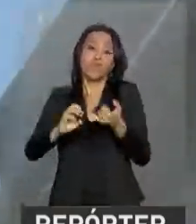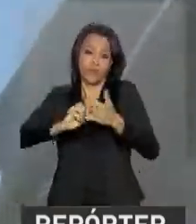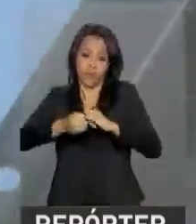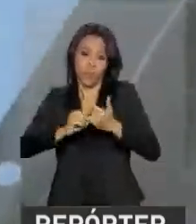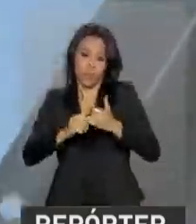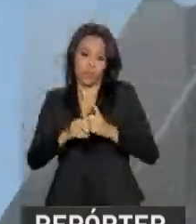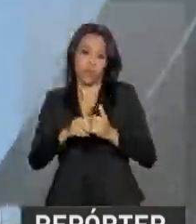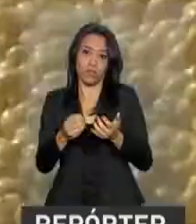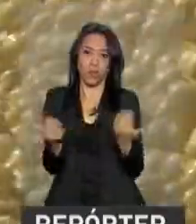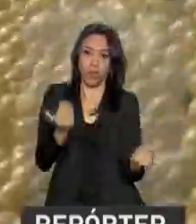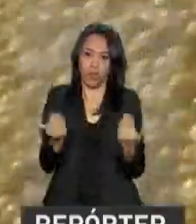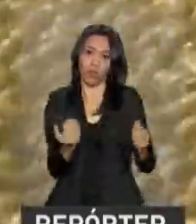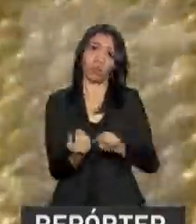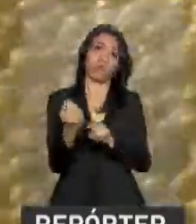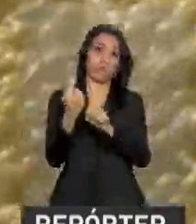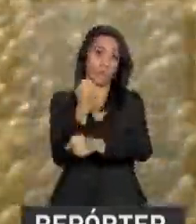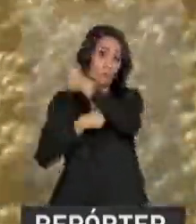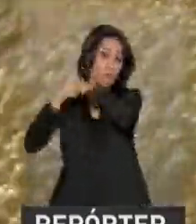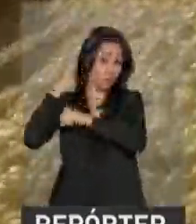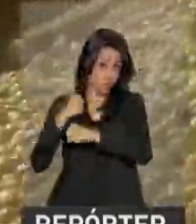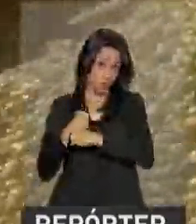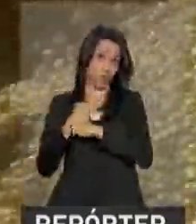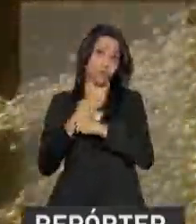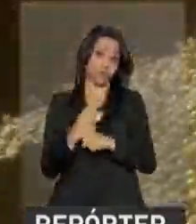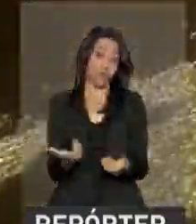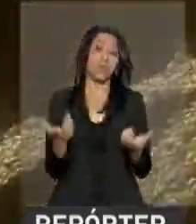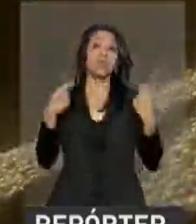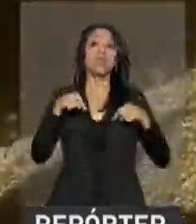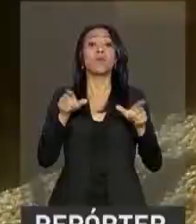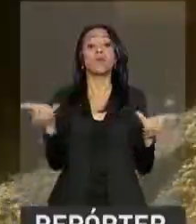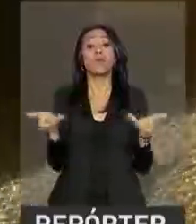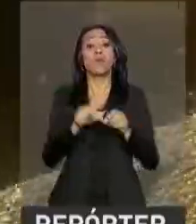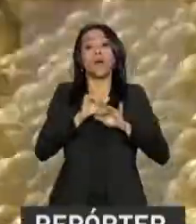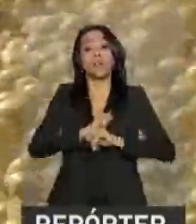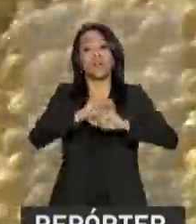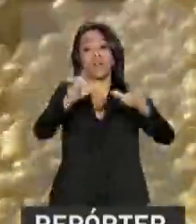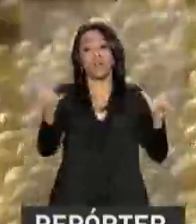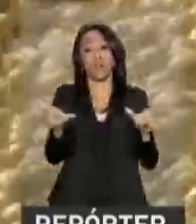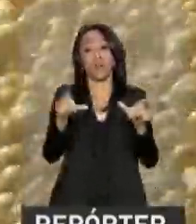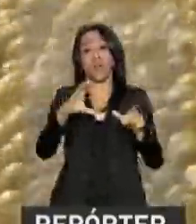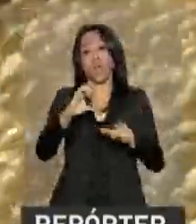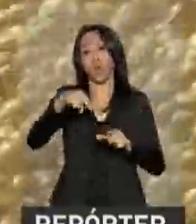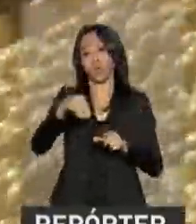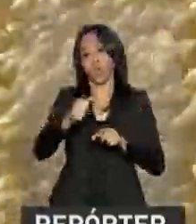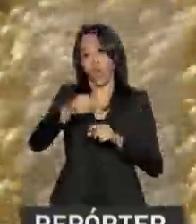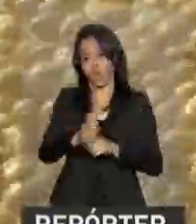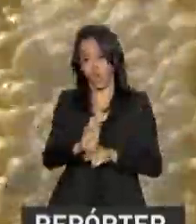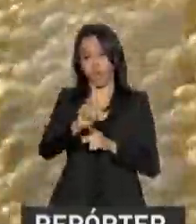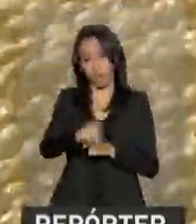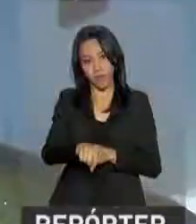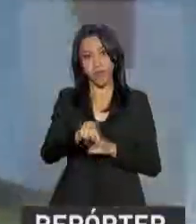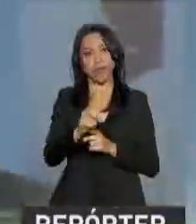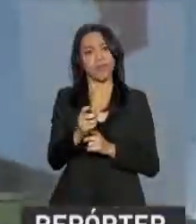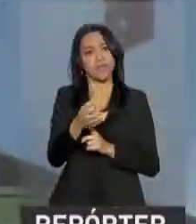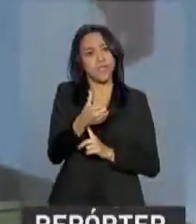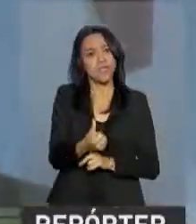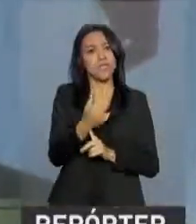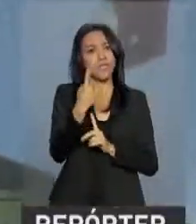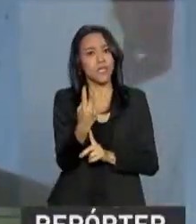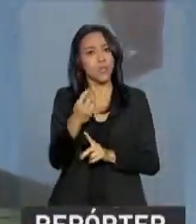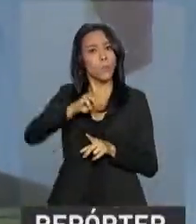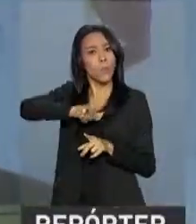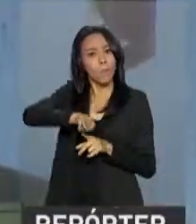safra passada ainda de acordo com a conab a estimativa é de aumento na área plantada que deve chegar a 61 milhões